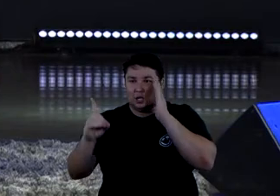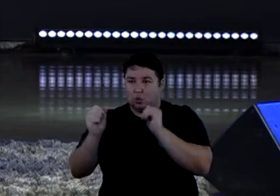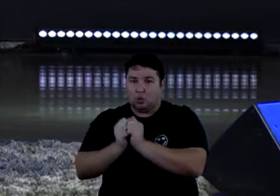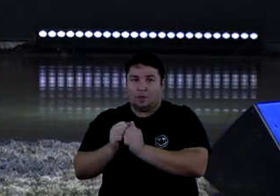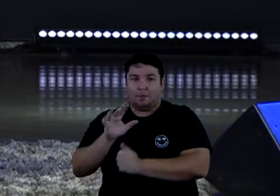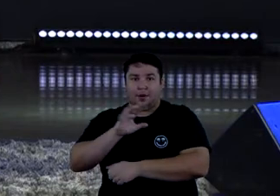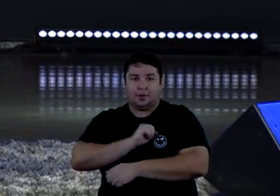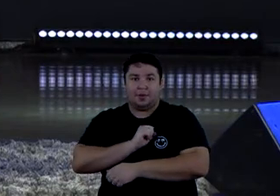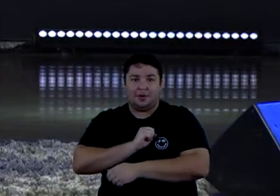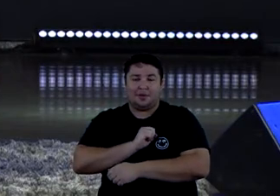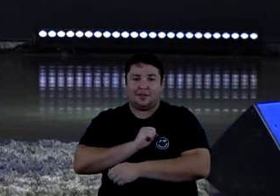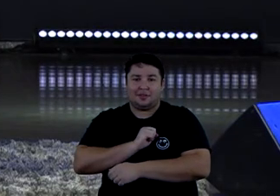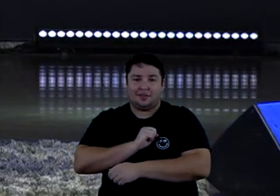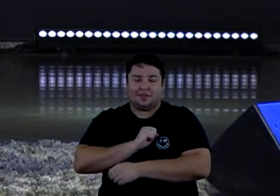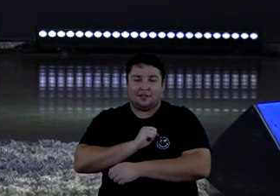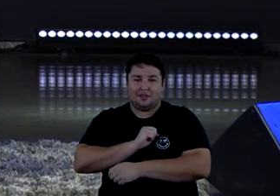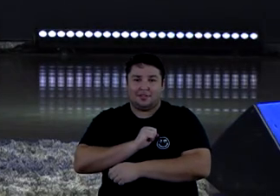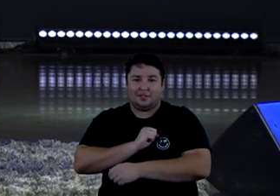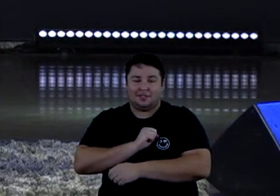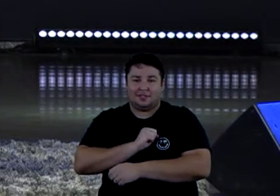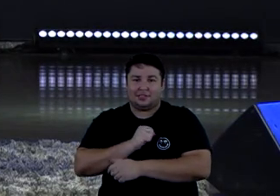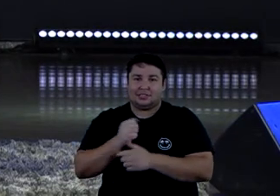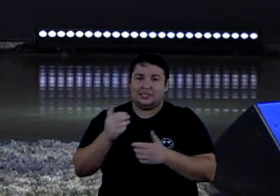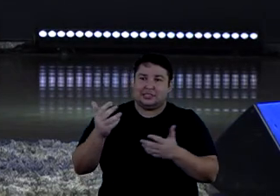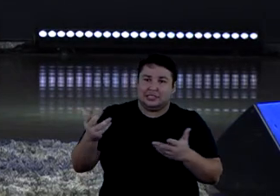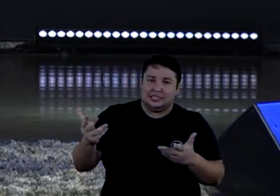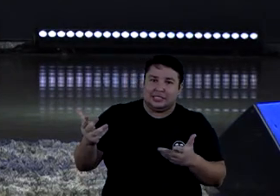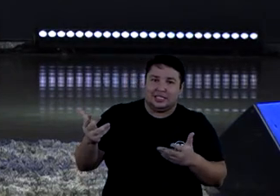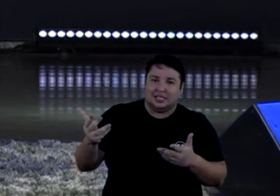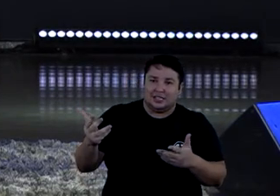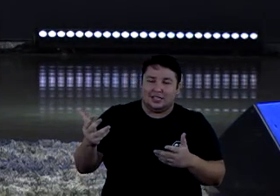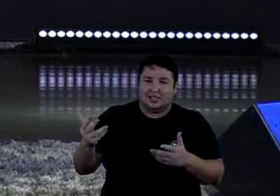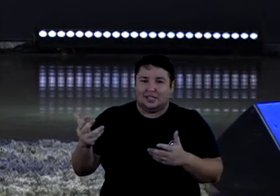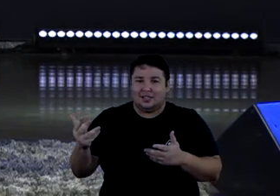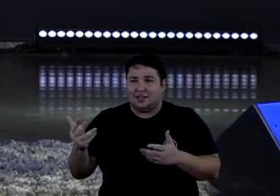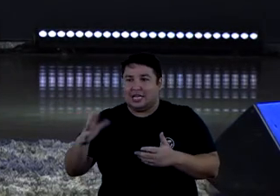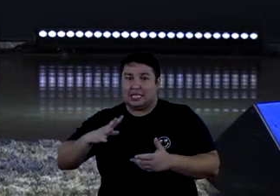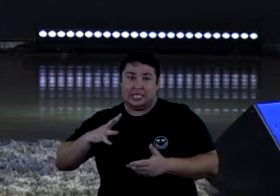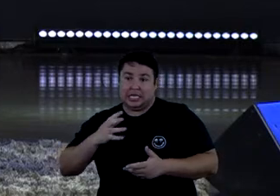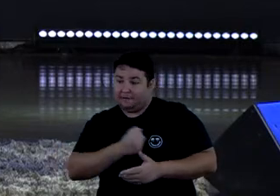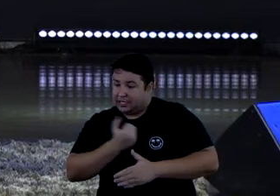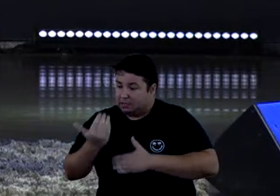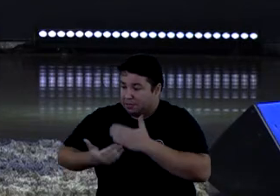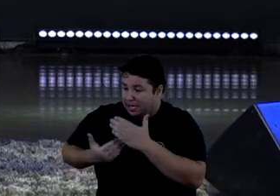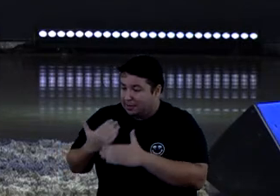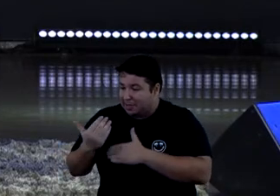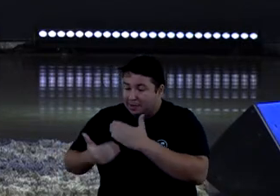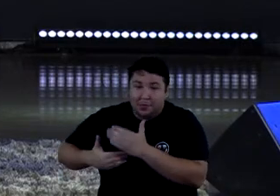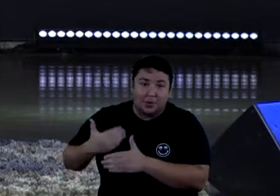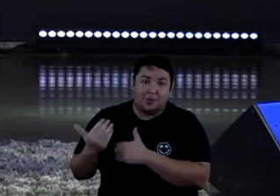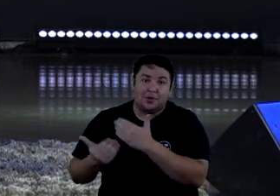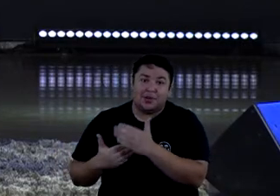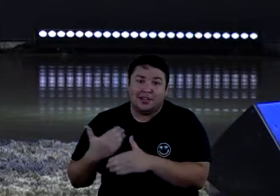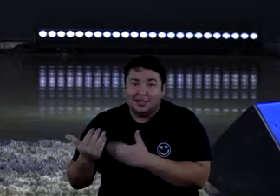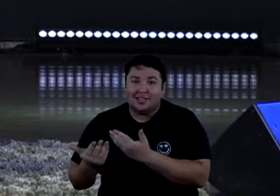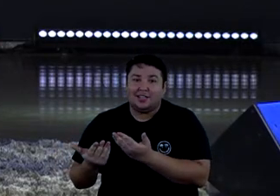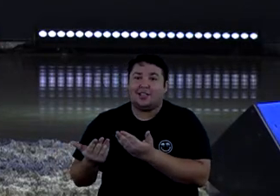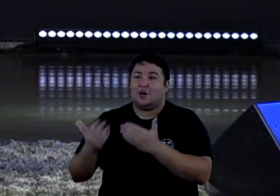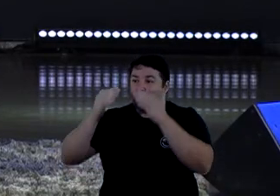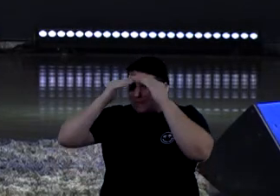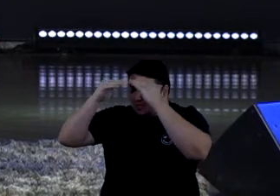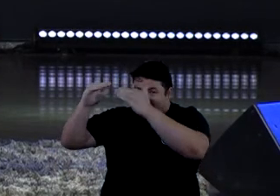por amor. Então ela segue desenvolvendo a sua salvação com temor e tremor,